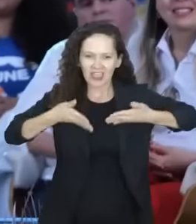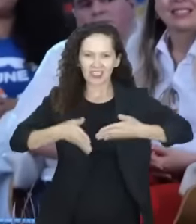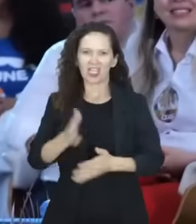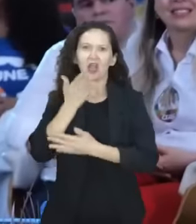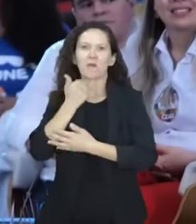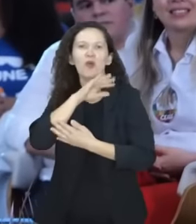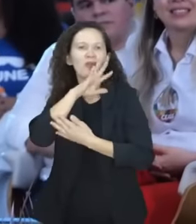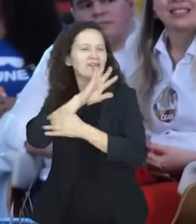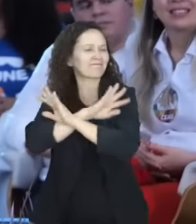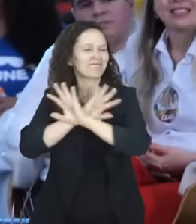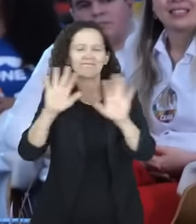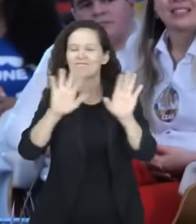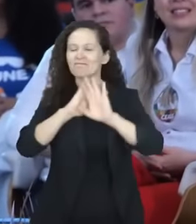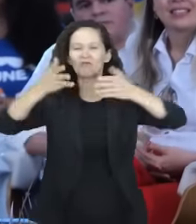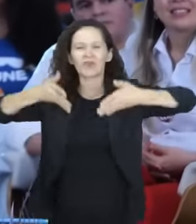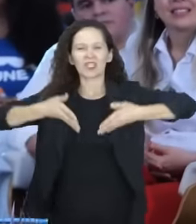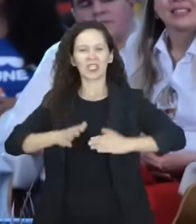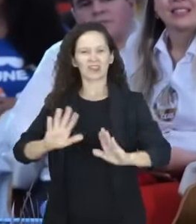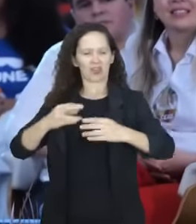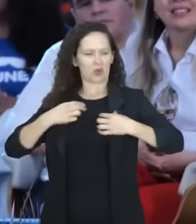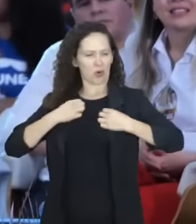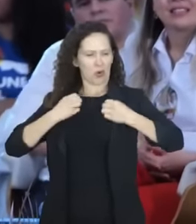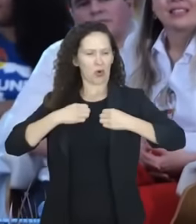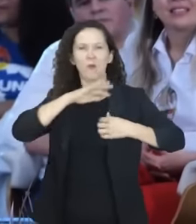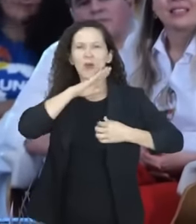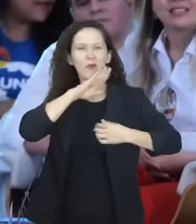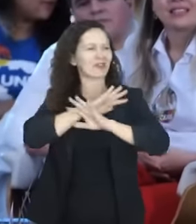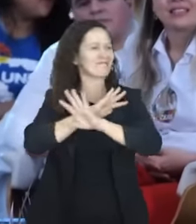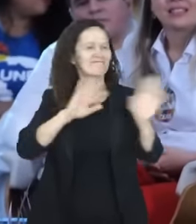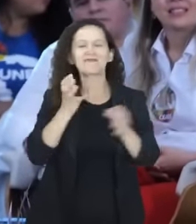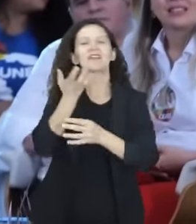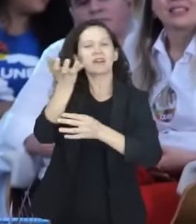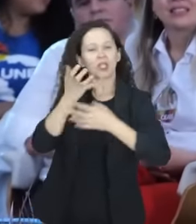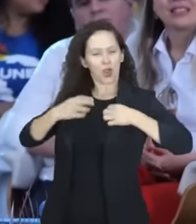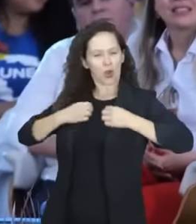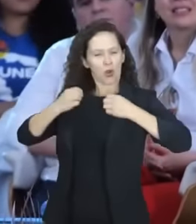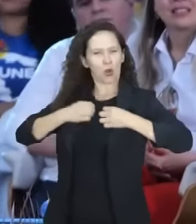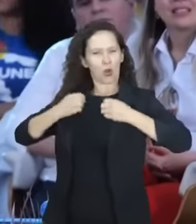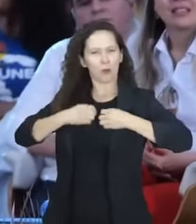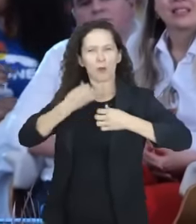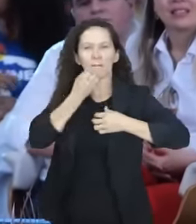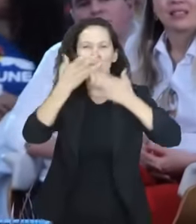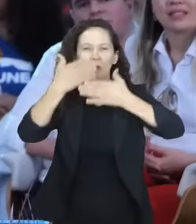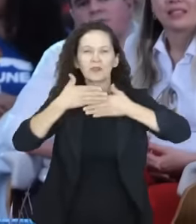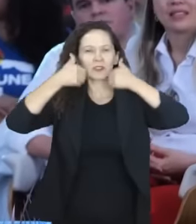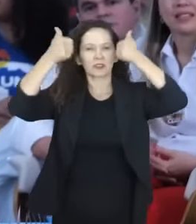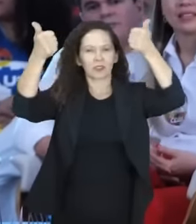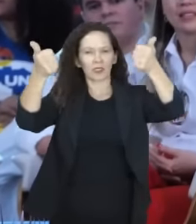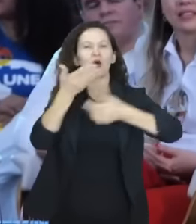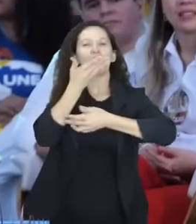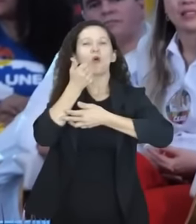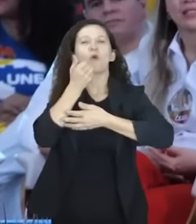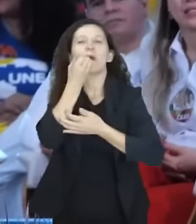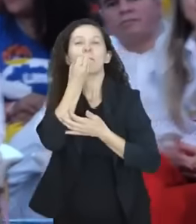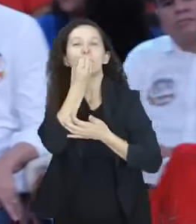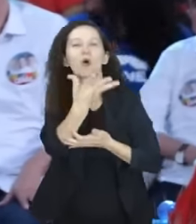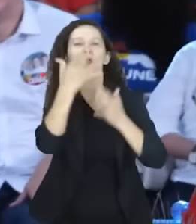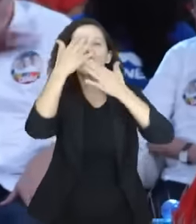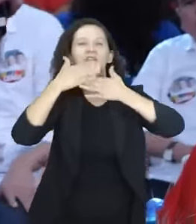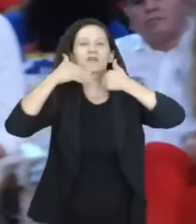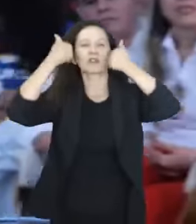para nos vestir mal. Nós queremos vestir roupa de qualidade, comer comida de qualidade, frequentar